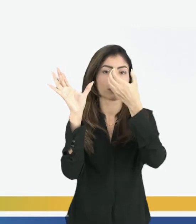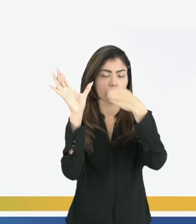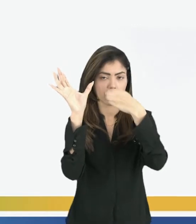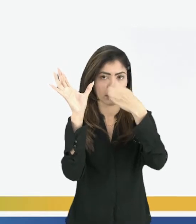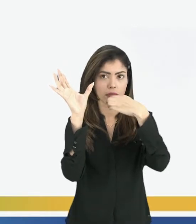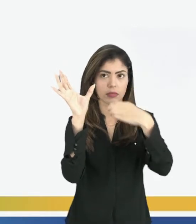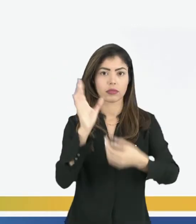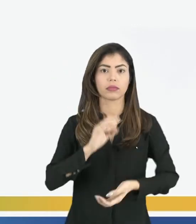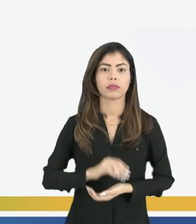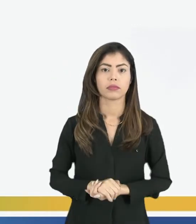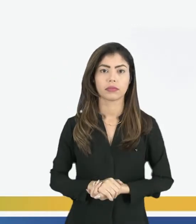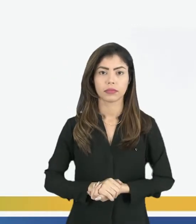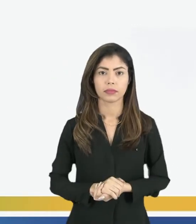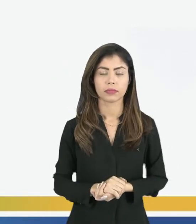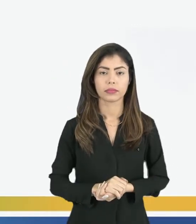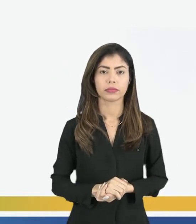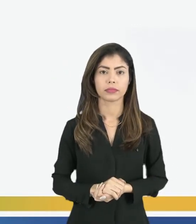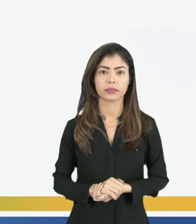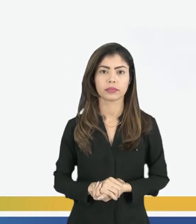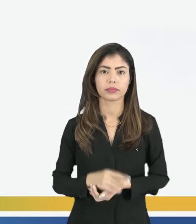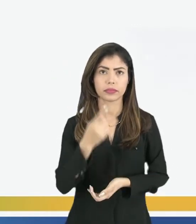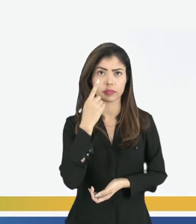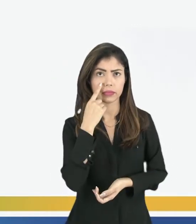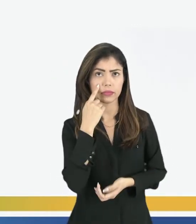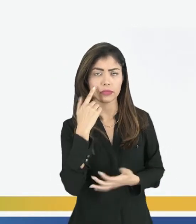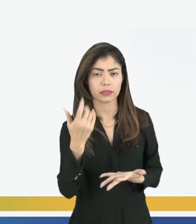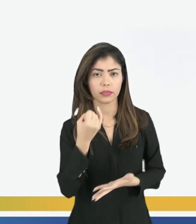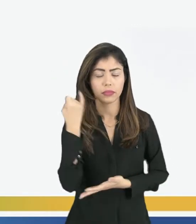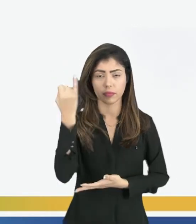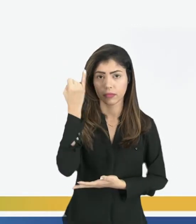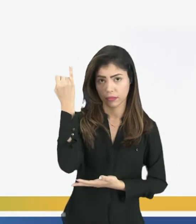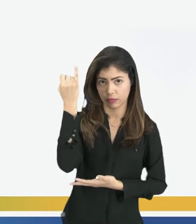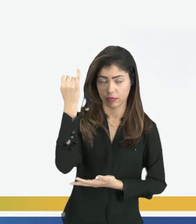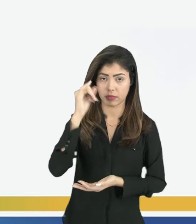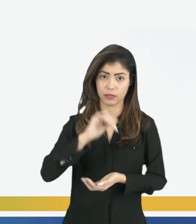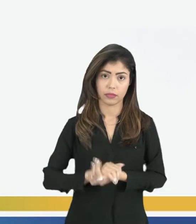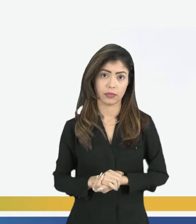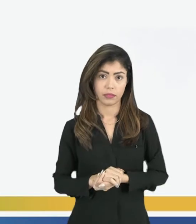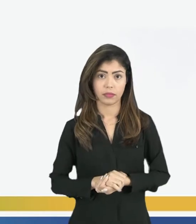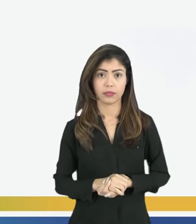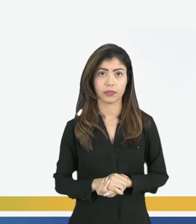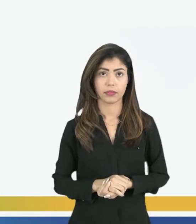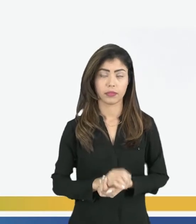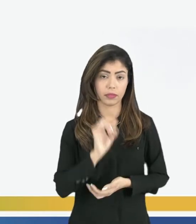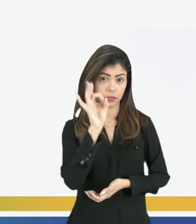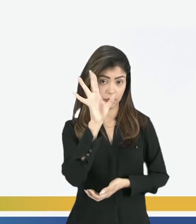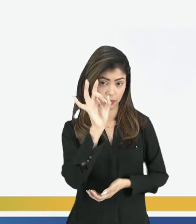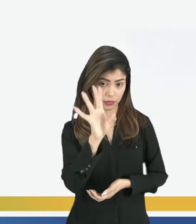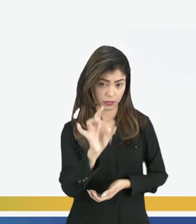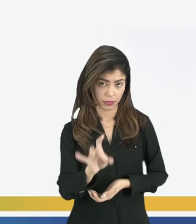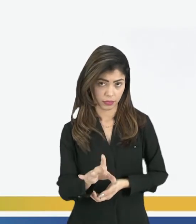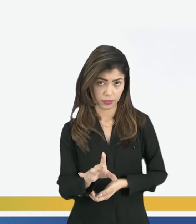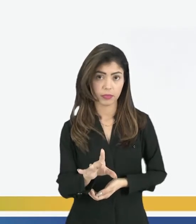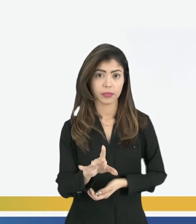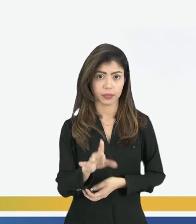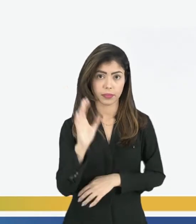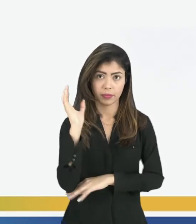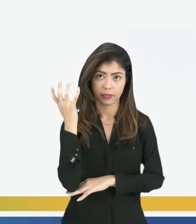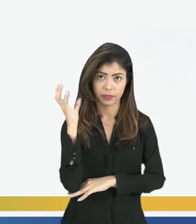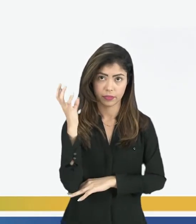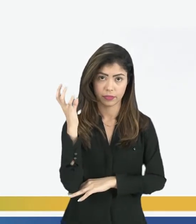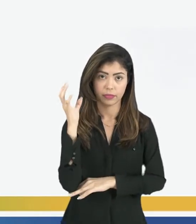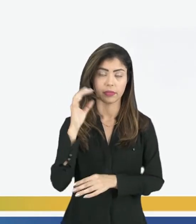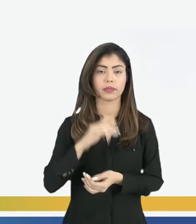fruto. Mas vamos ver agora a importância, a função de cada parte